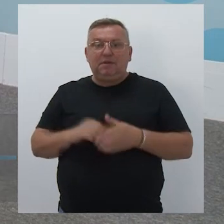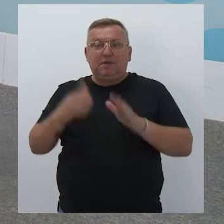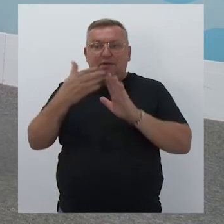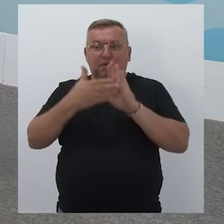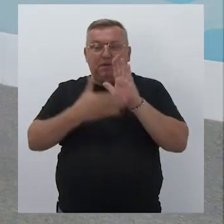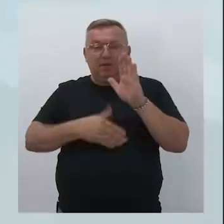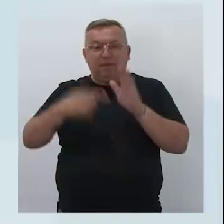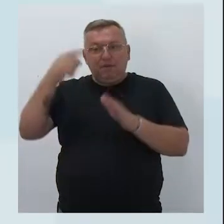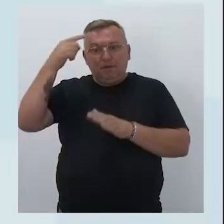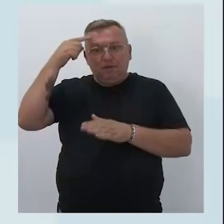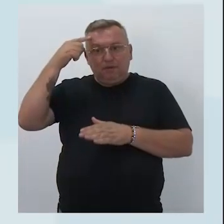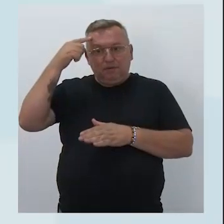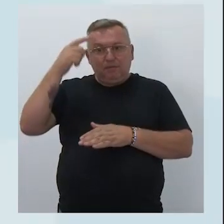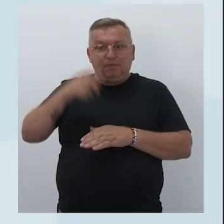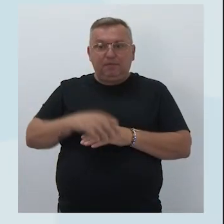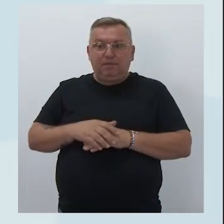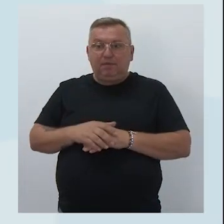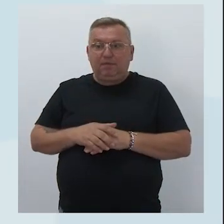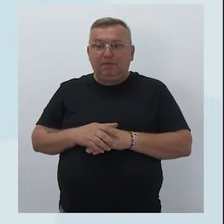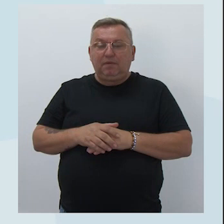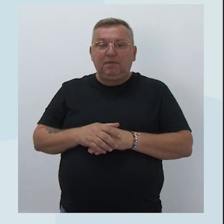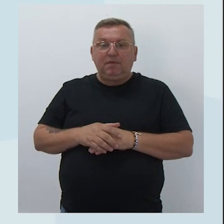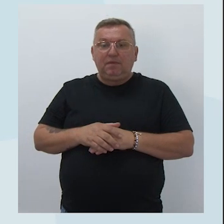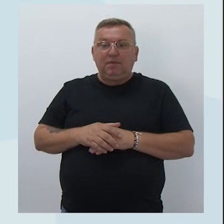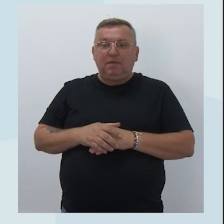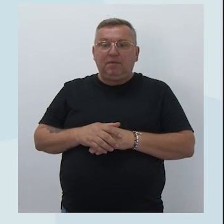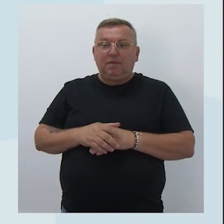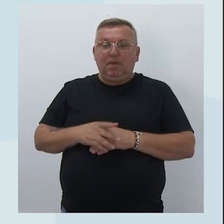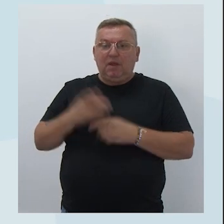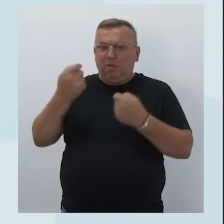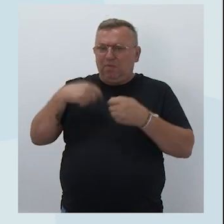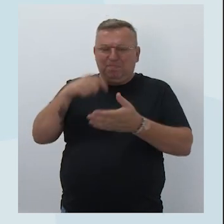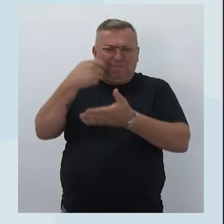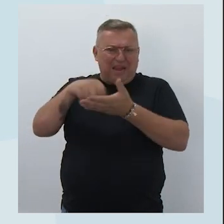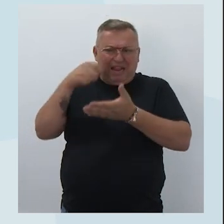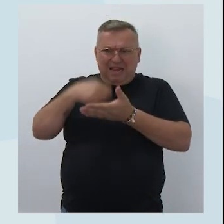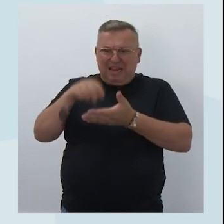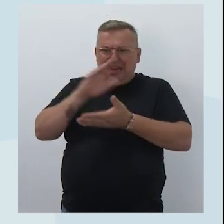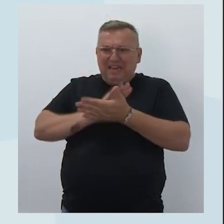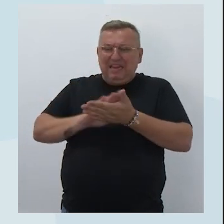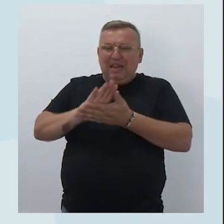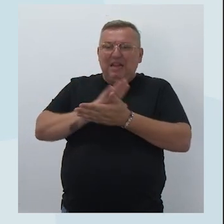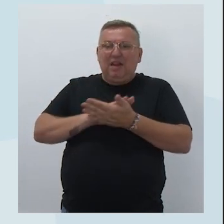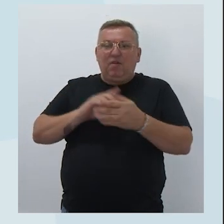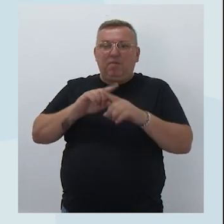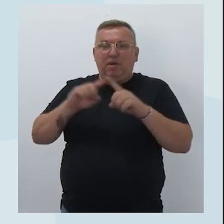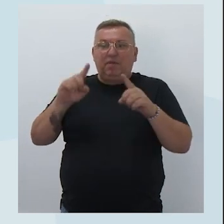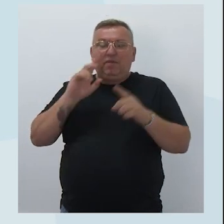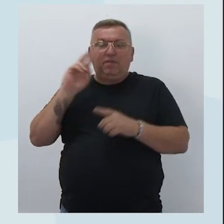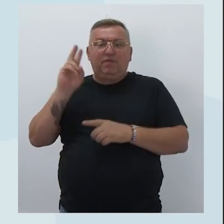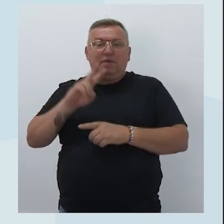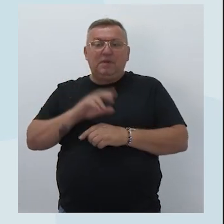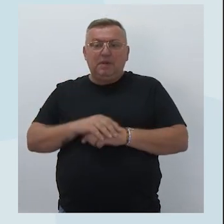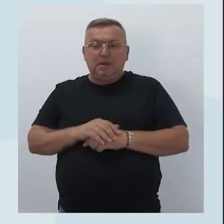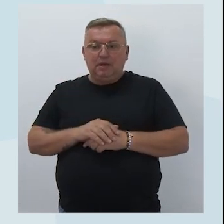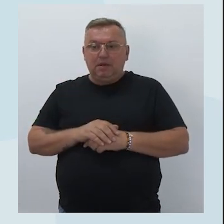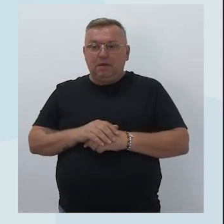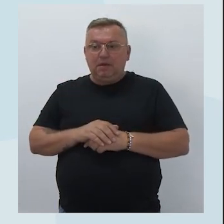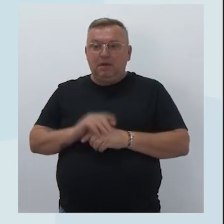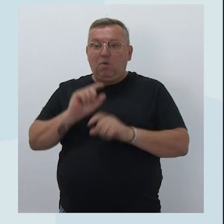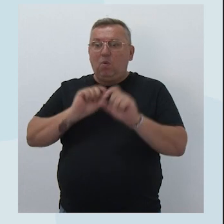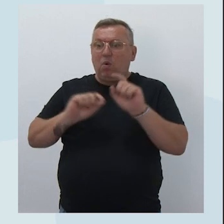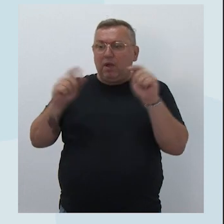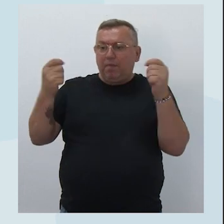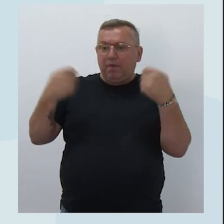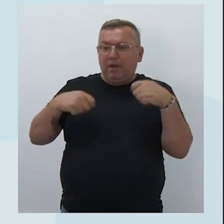para reflexão. É, não é necessário vocês anotarem nem nada, mas enfim, vamos lá. O que